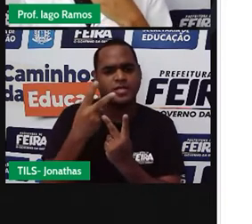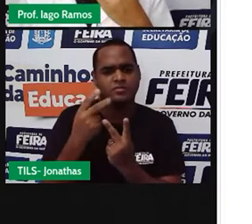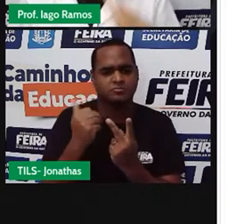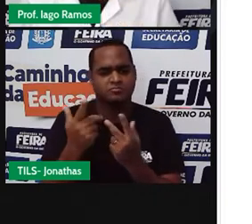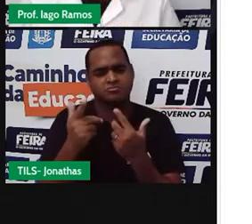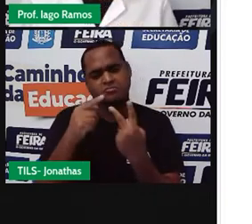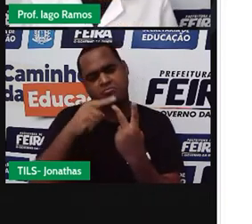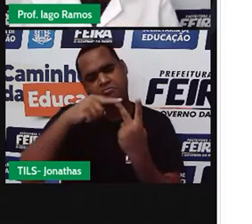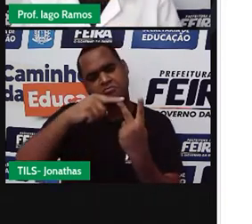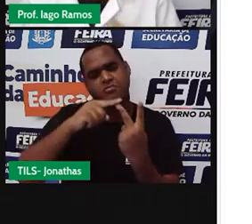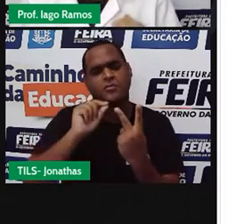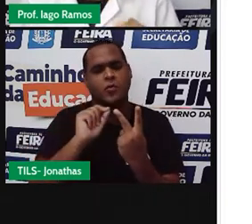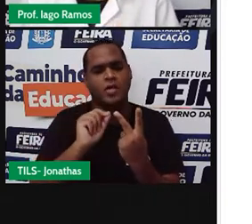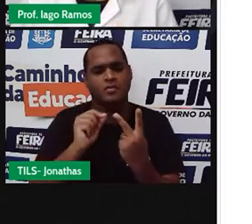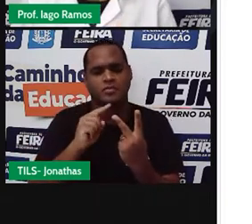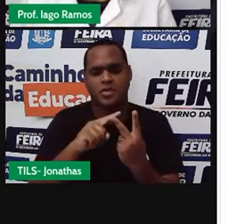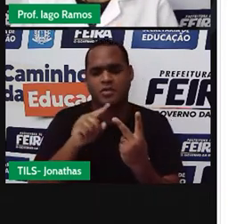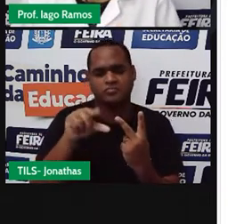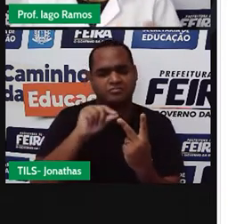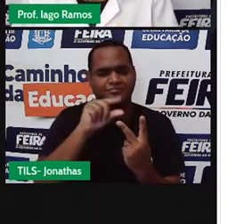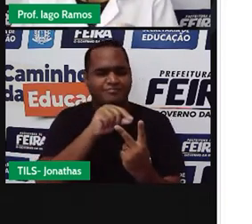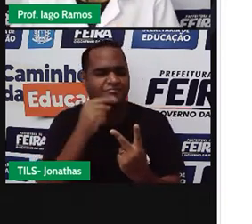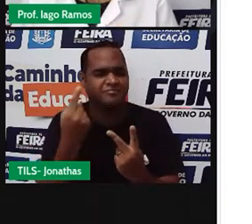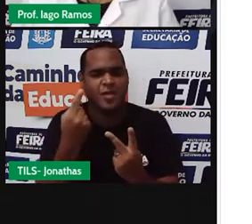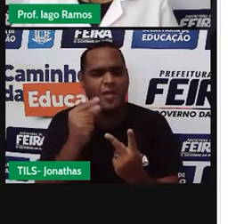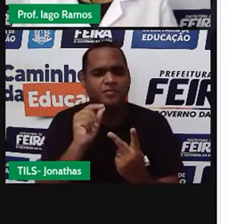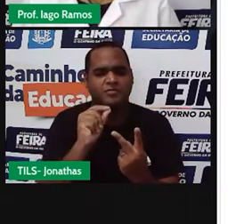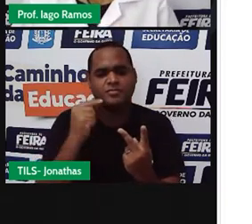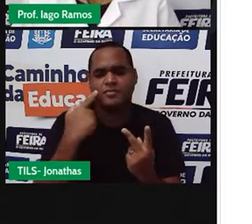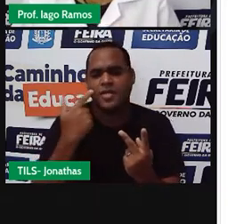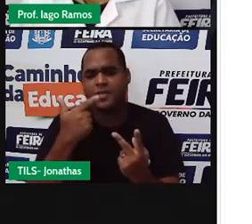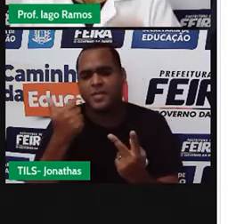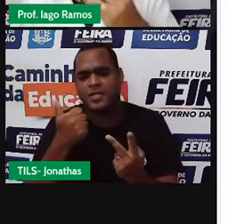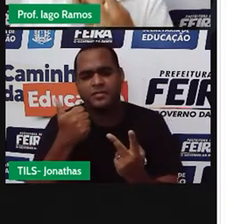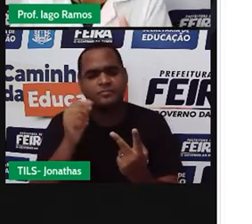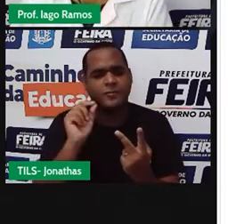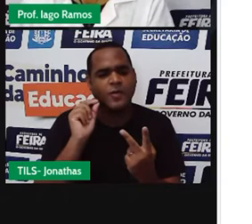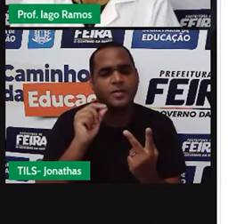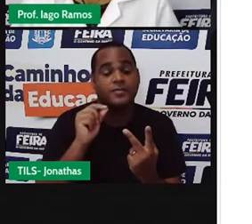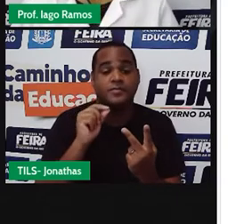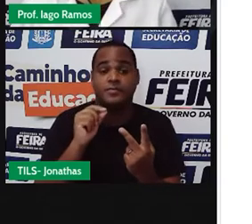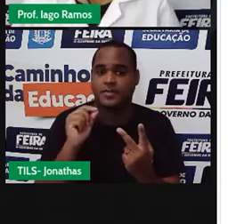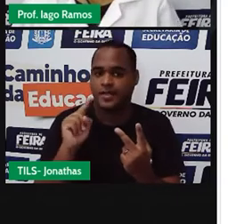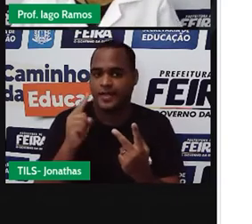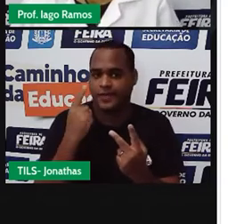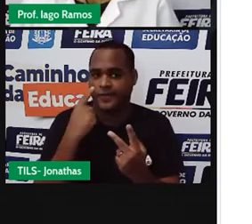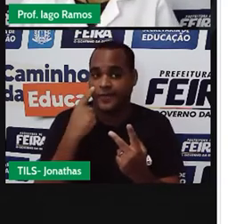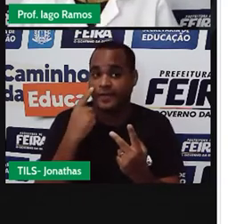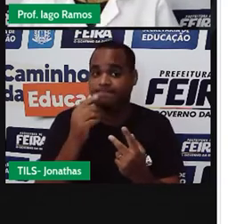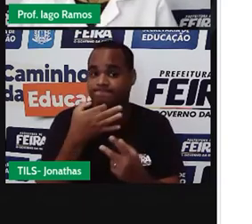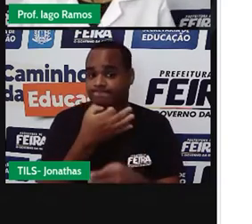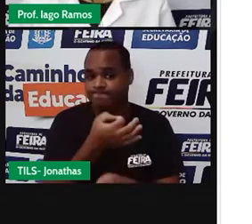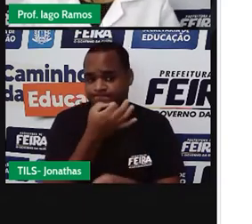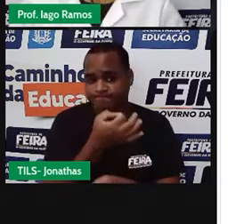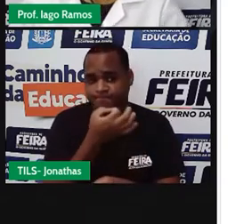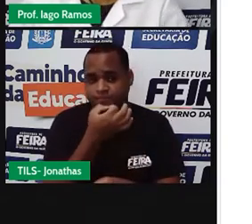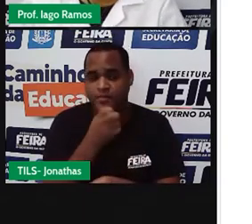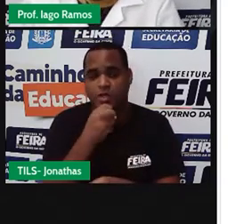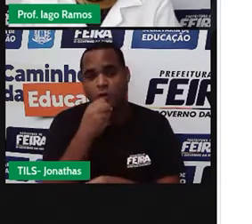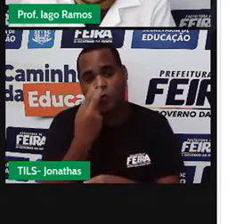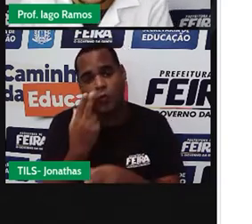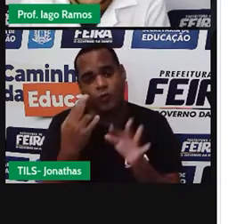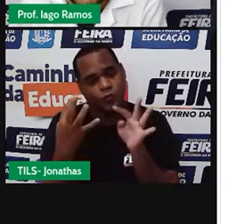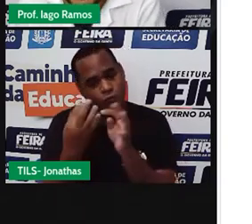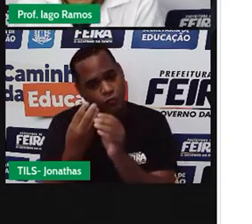entre essas duas eu posso fazer o quê Qual delas eu faço o primeiro aí eu vou te dar dica ou você faz